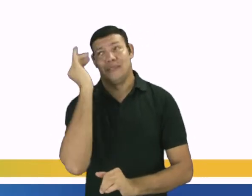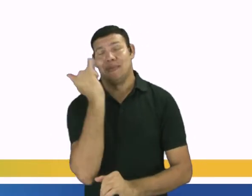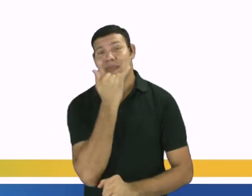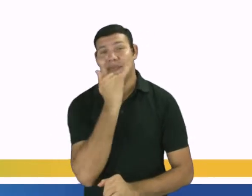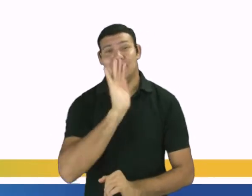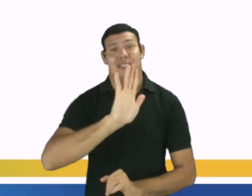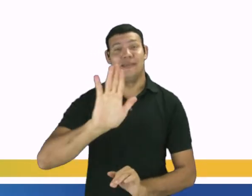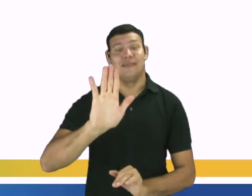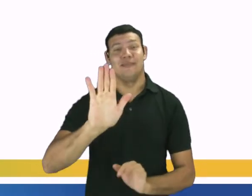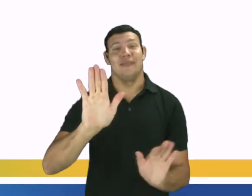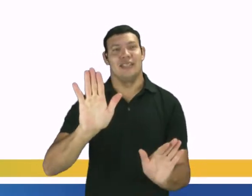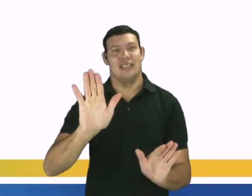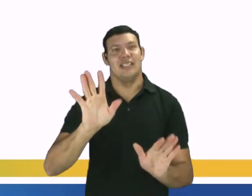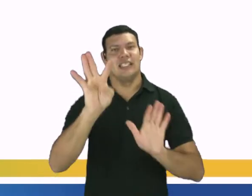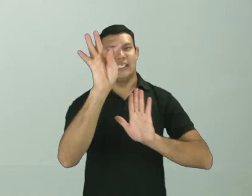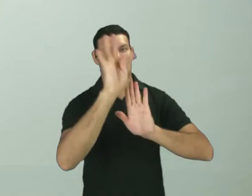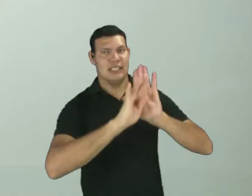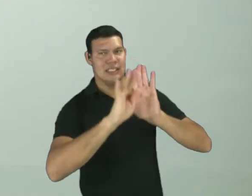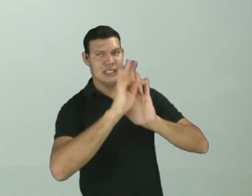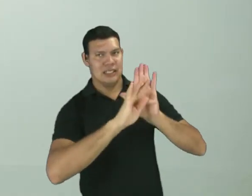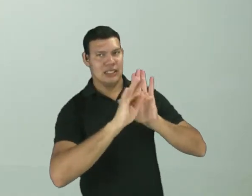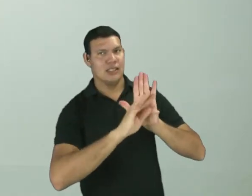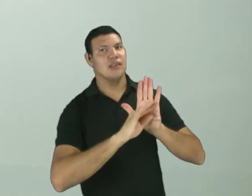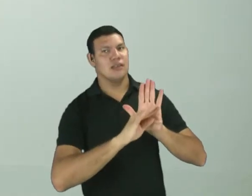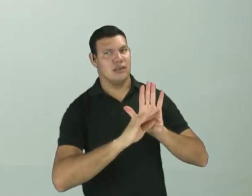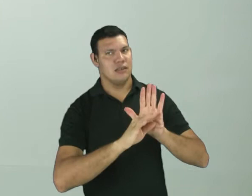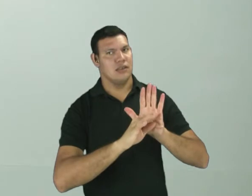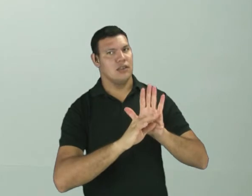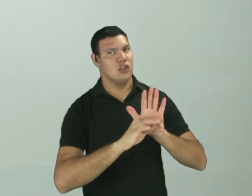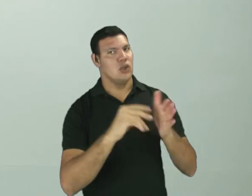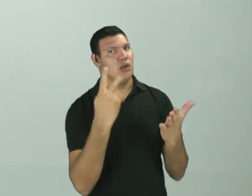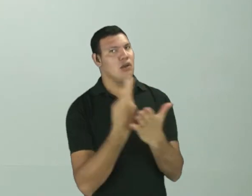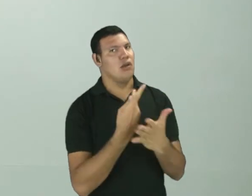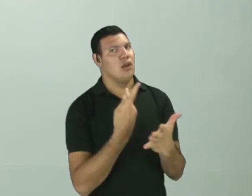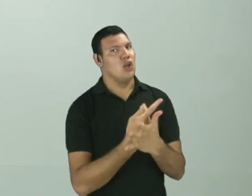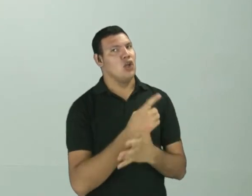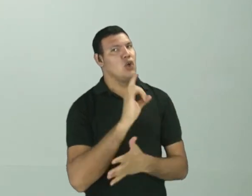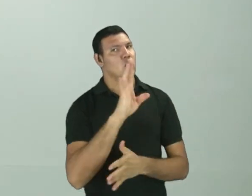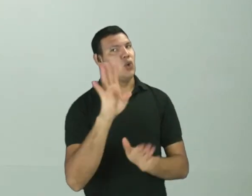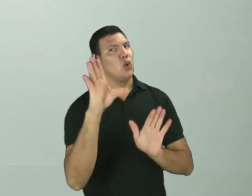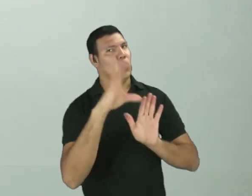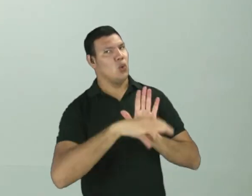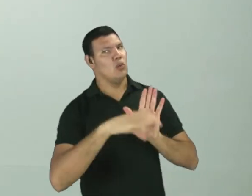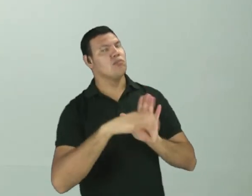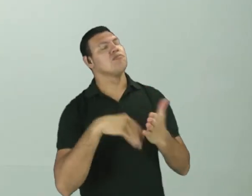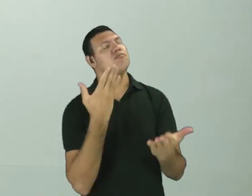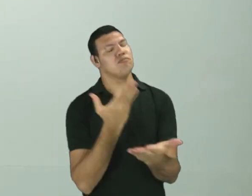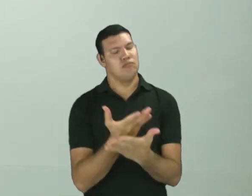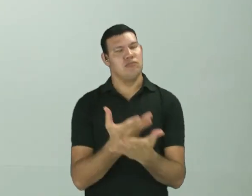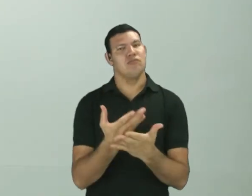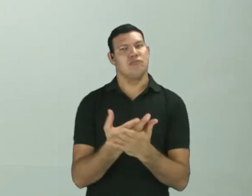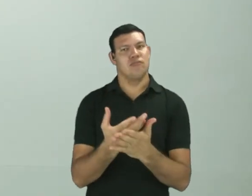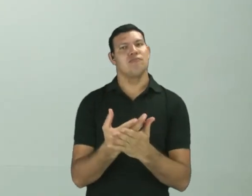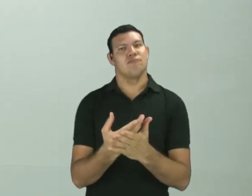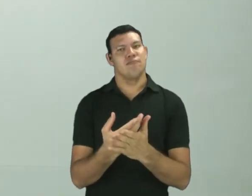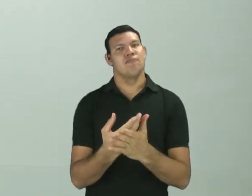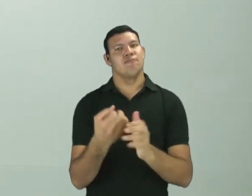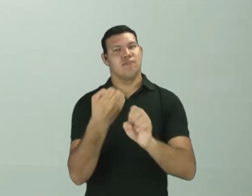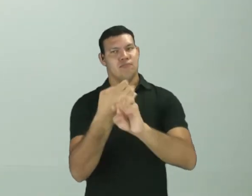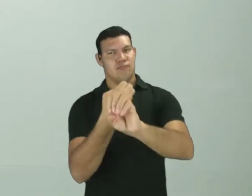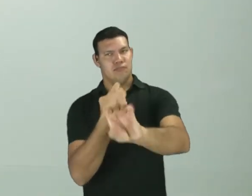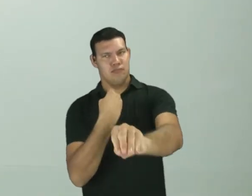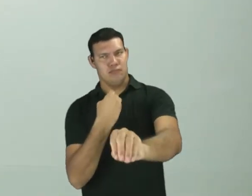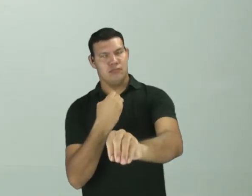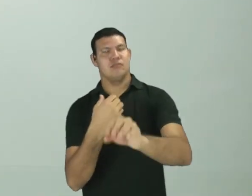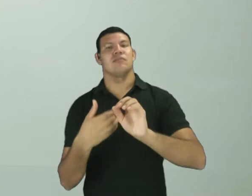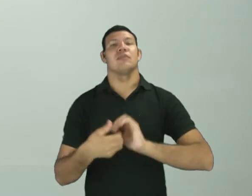Isso aqui, ó, esses textos, ele está com erro apenas dos conteúdos que nós estudamos aqui nas videoaulas, certo? Então você